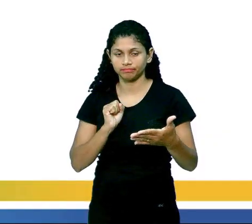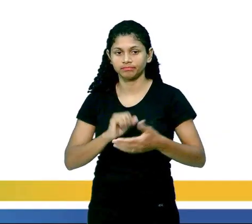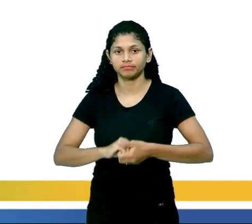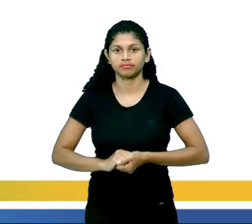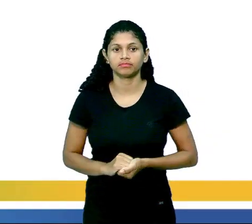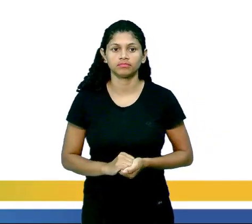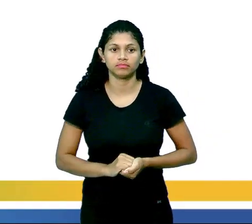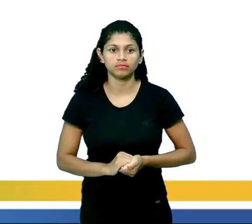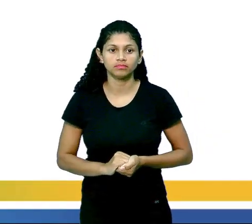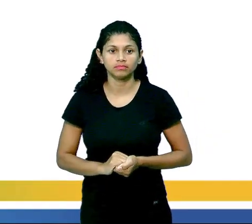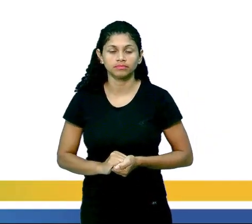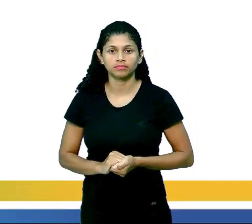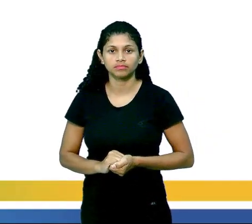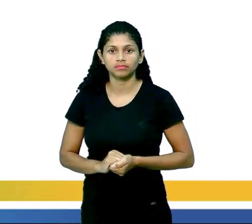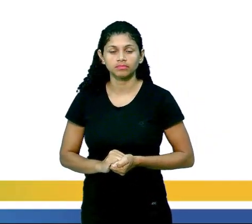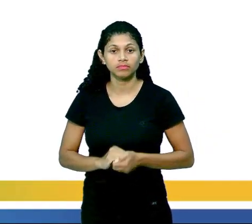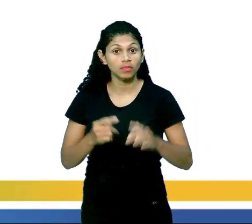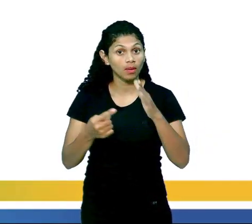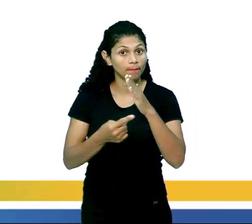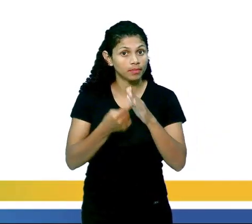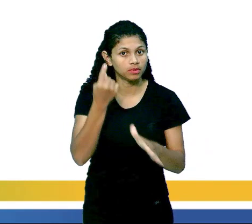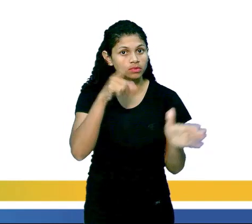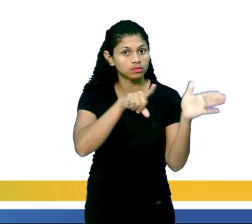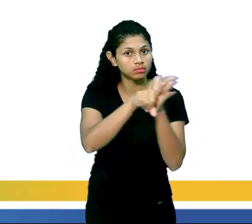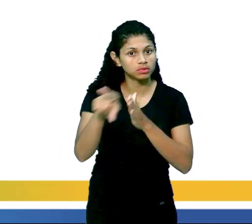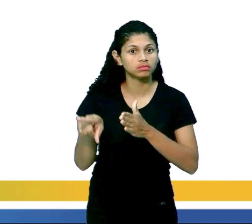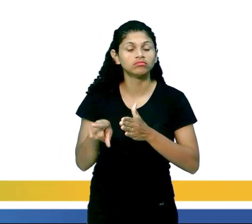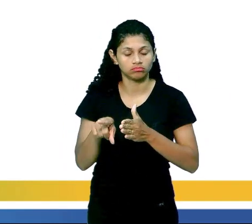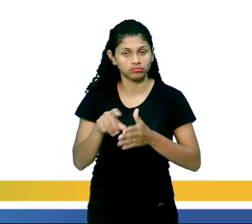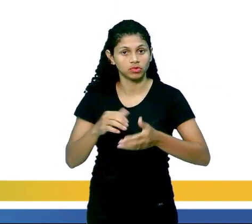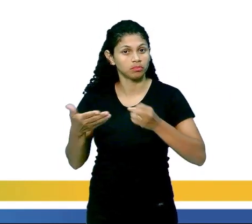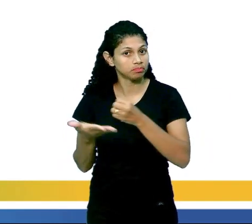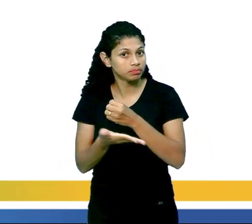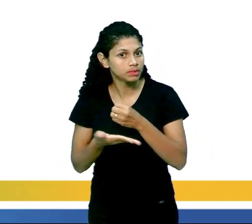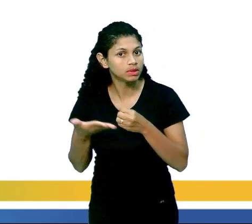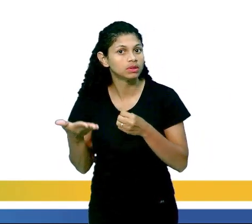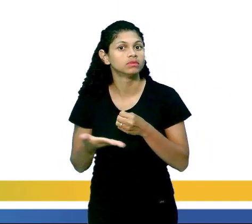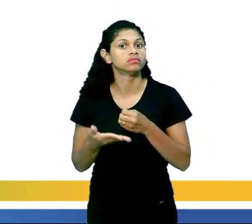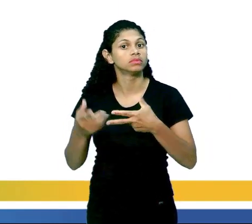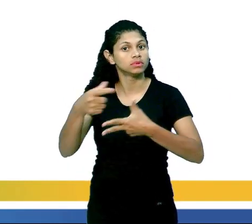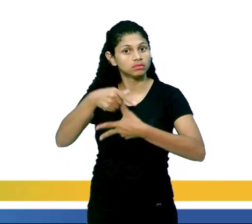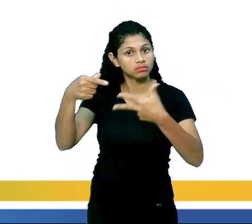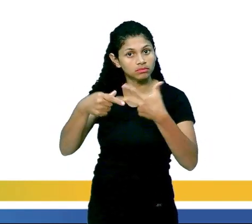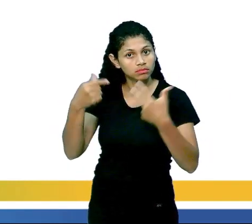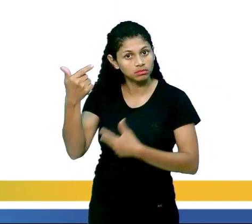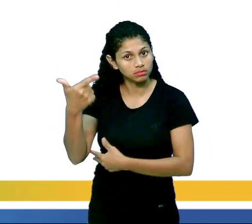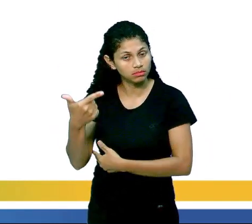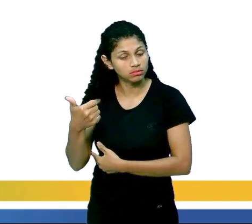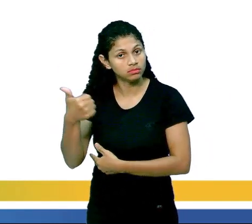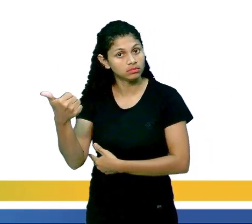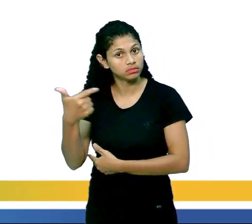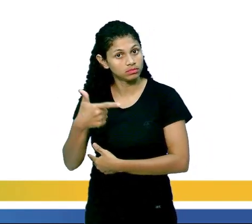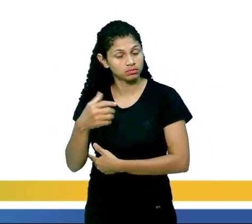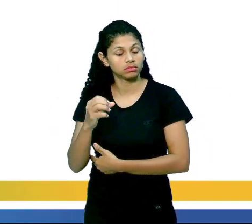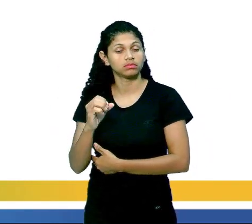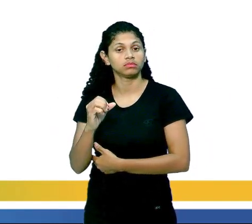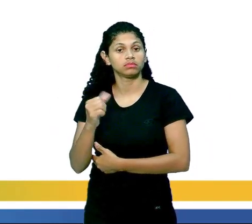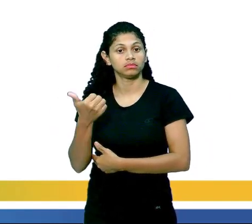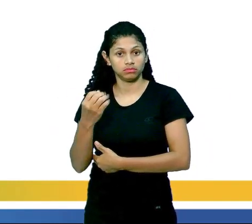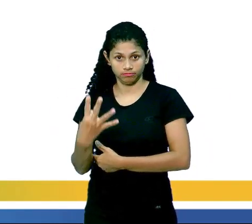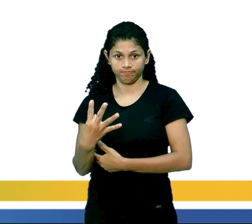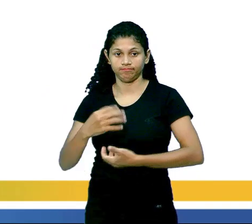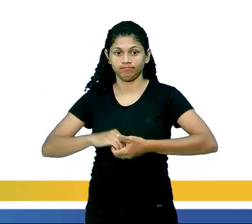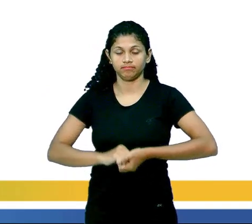Olha aí, na primeira questão, uma questão de apoio, tá, do Enem de 2014.